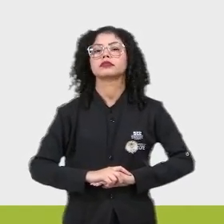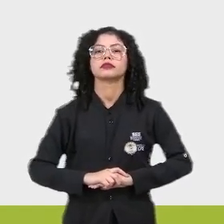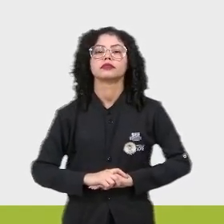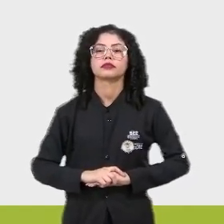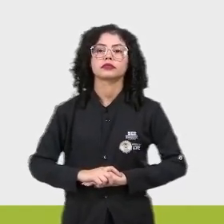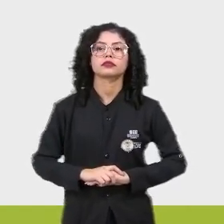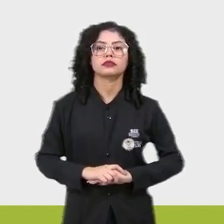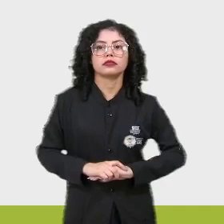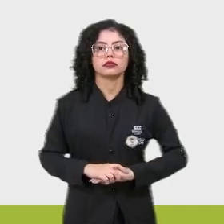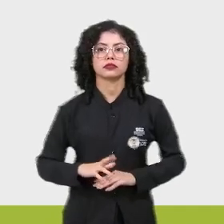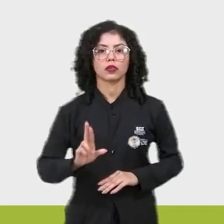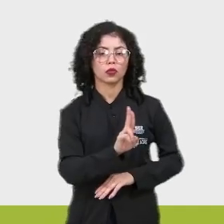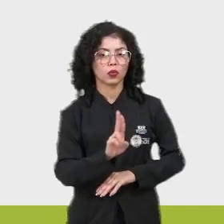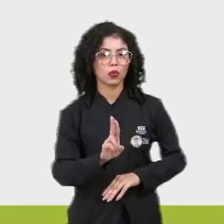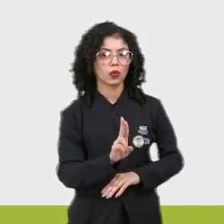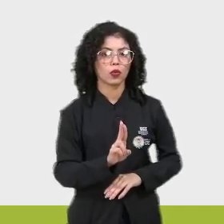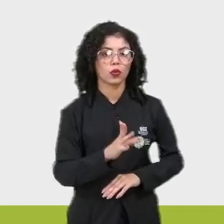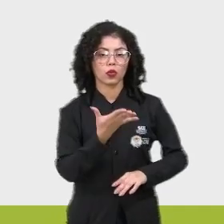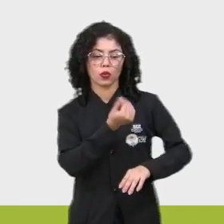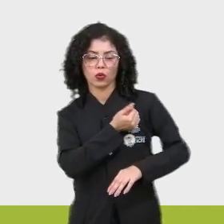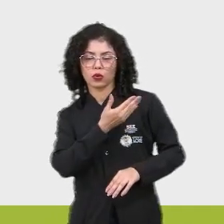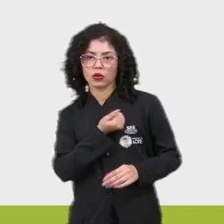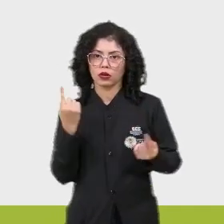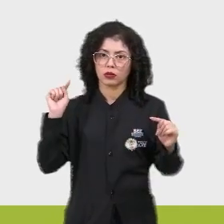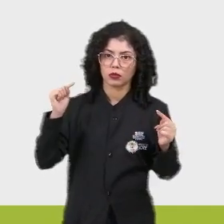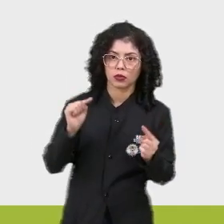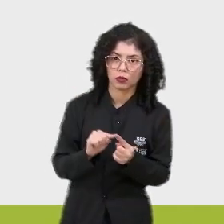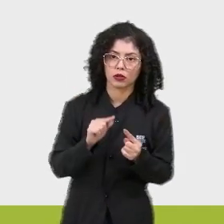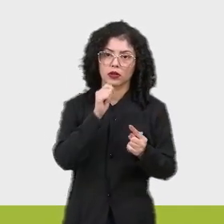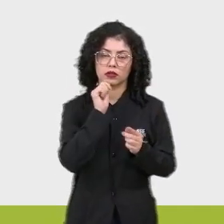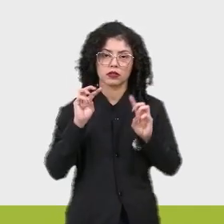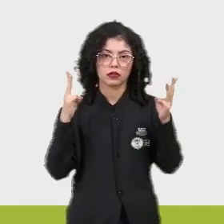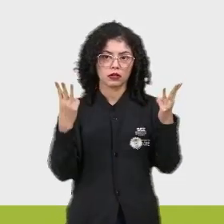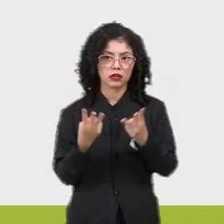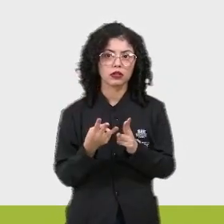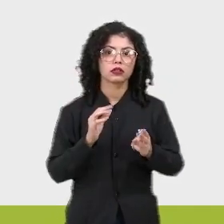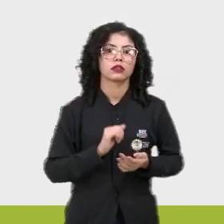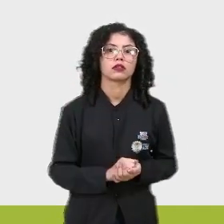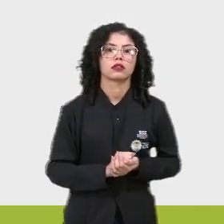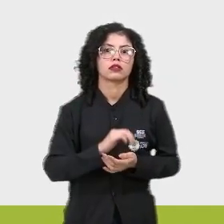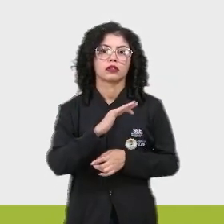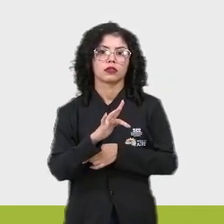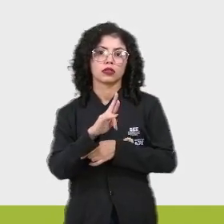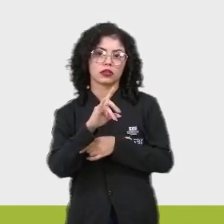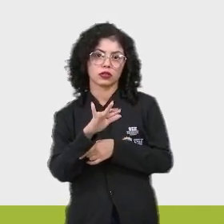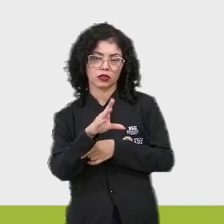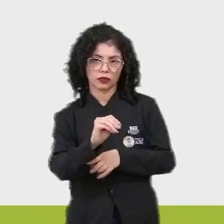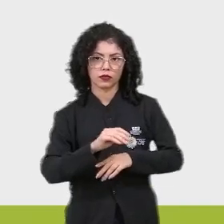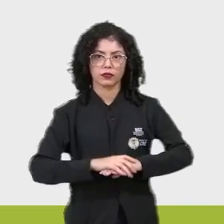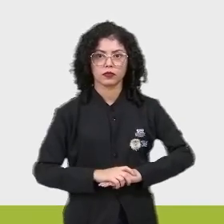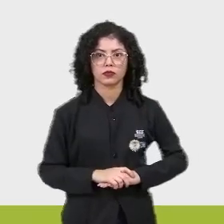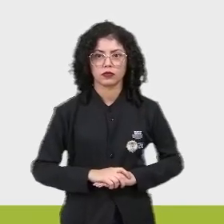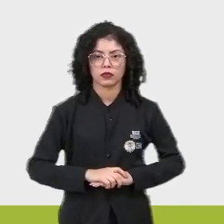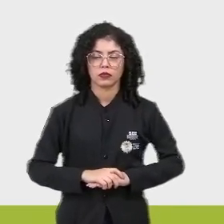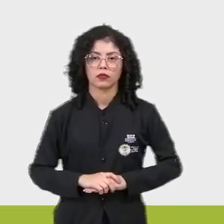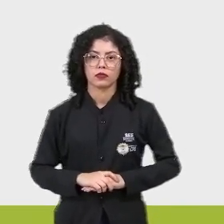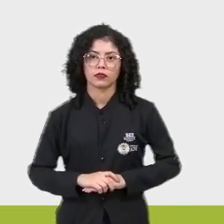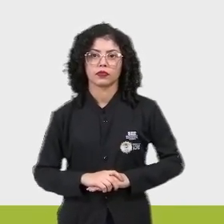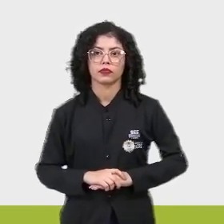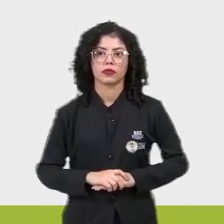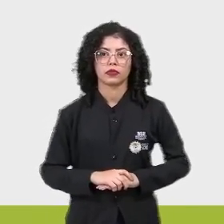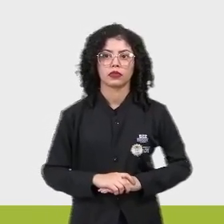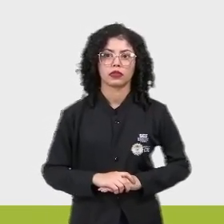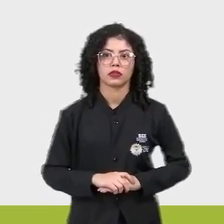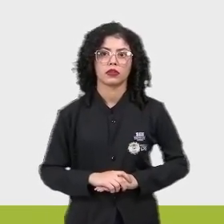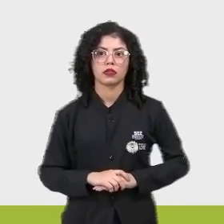88,70, que é o número bem próximo aí da massa do estrôncio. Só